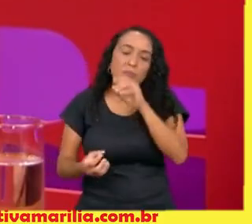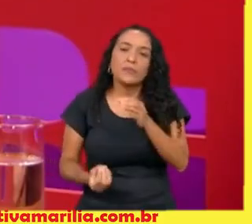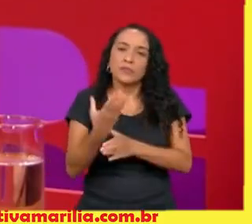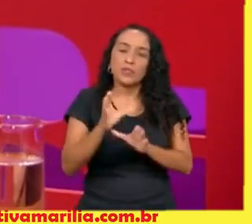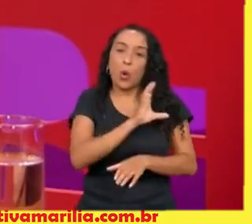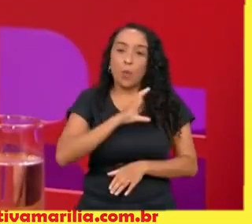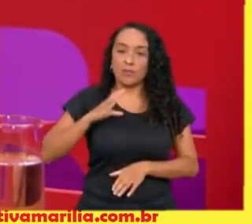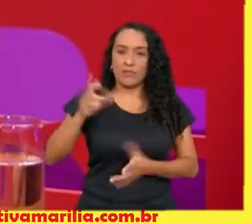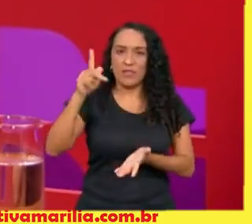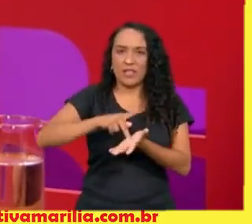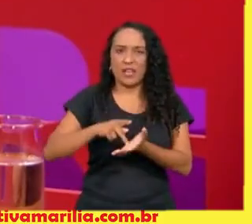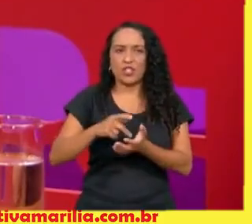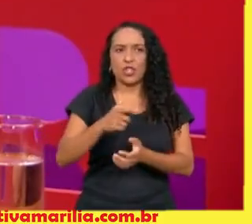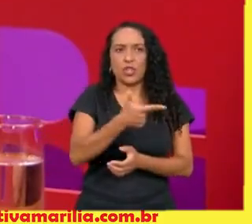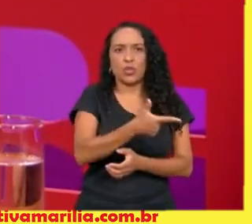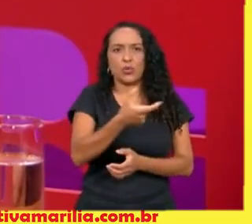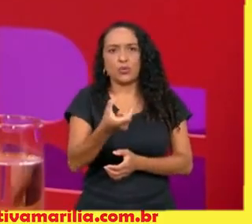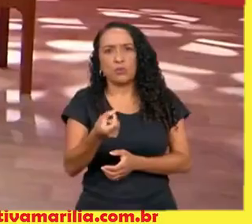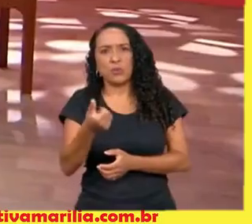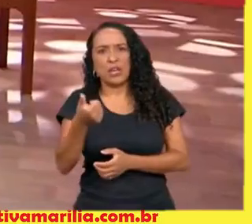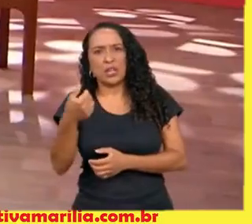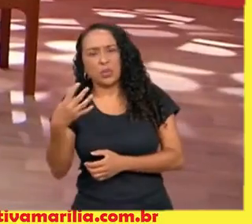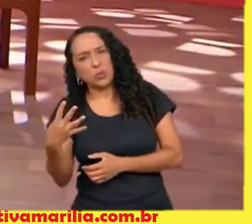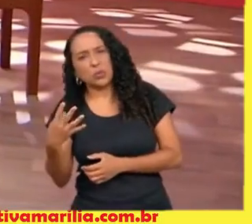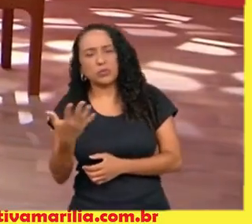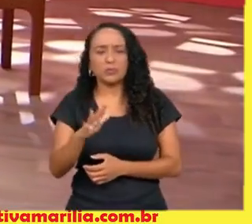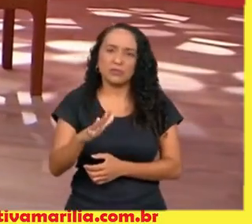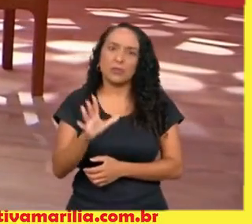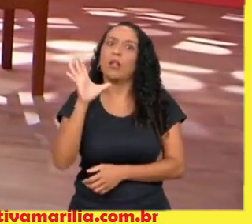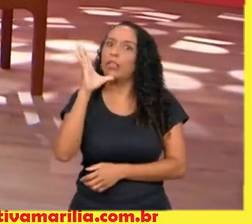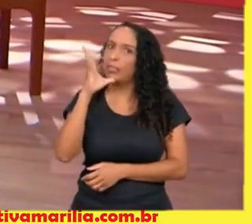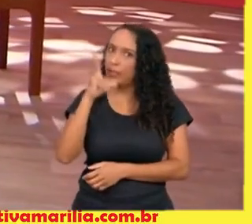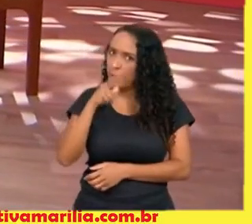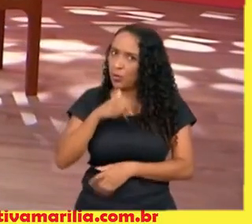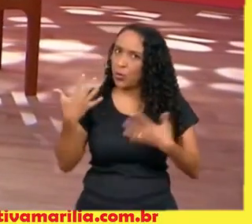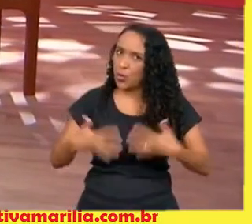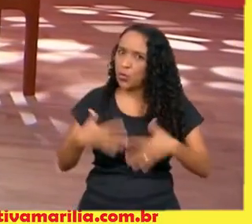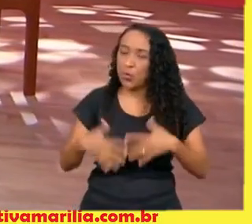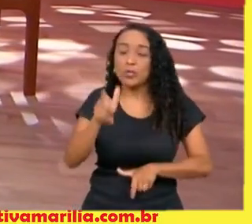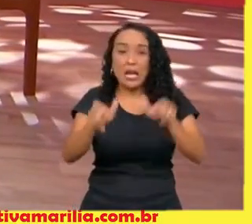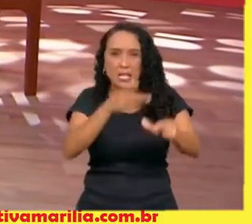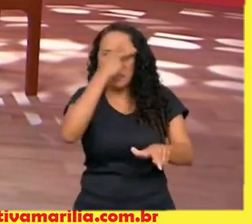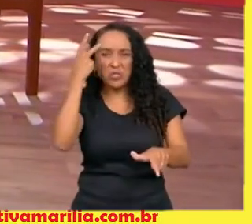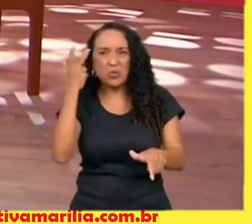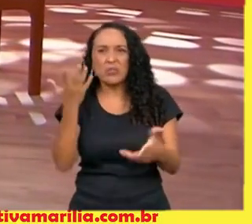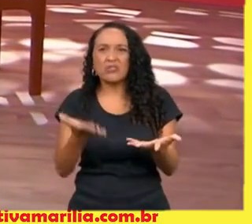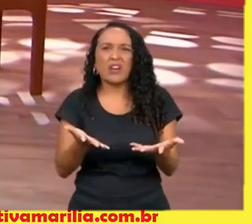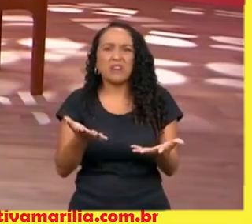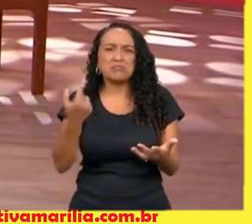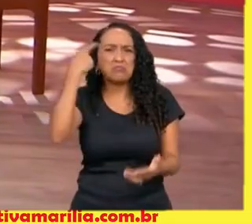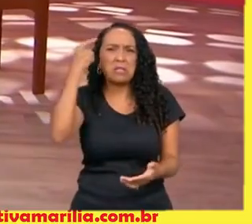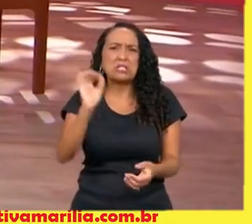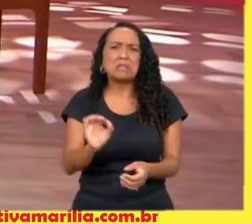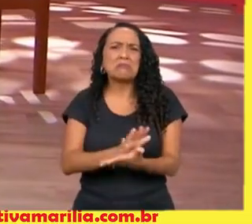2012. Foi de 2012 a 2014. Demorou muito. Então, as pessoas já não estavam mais pensando